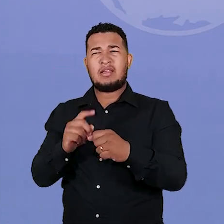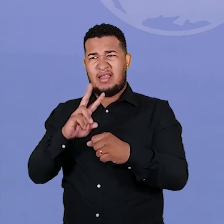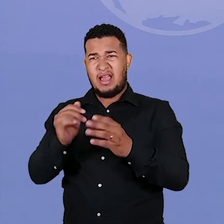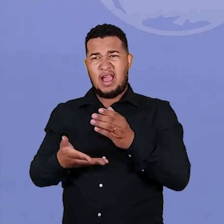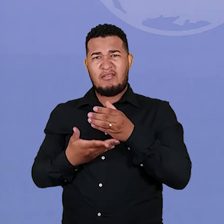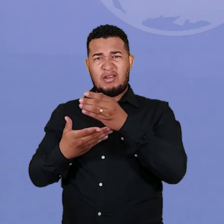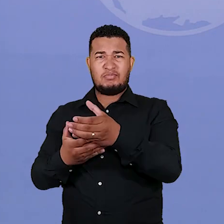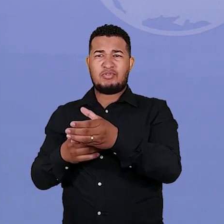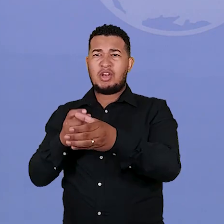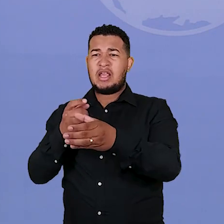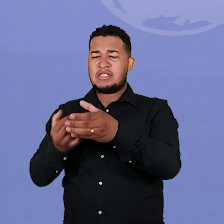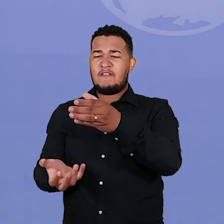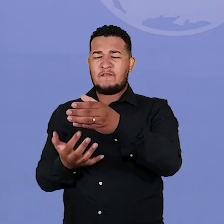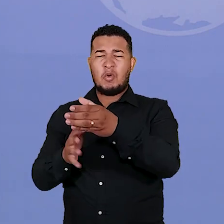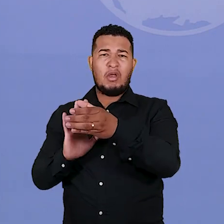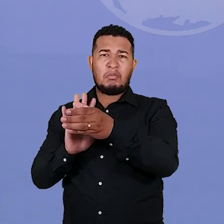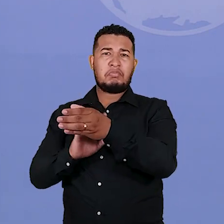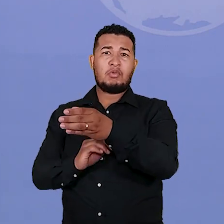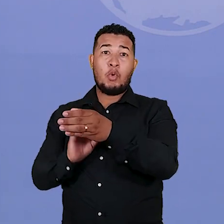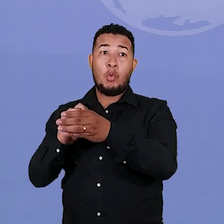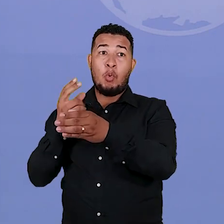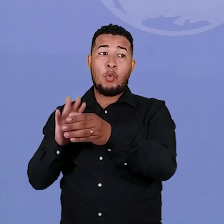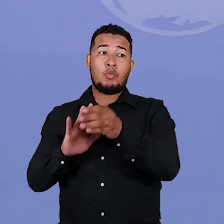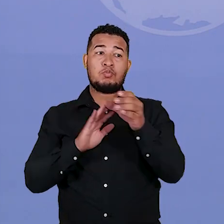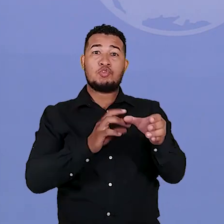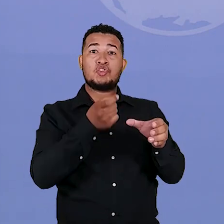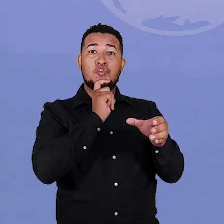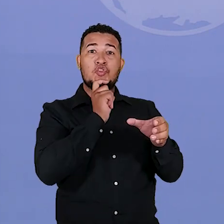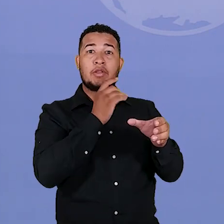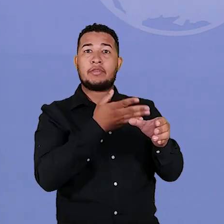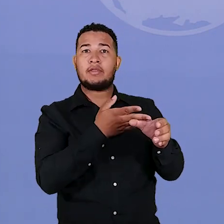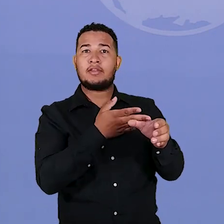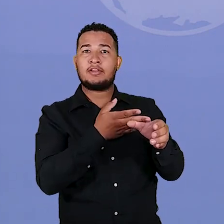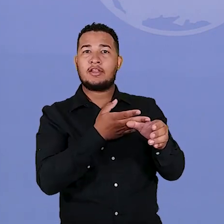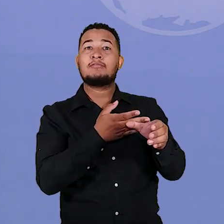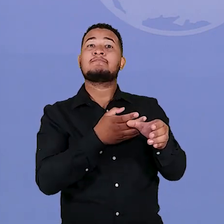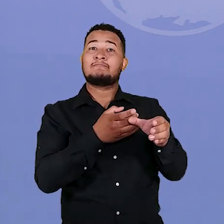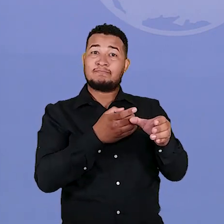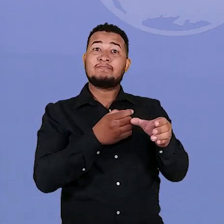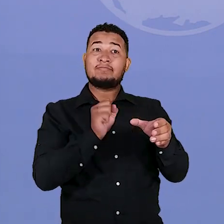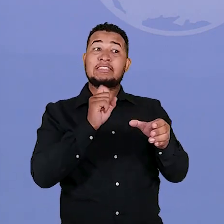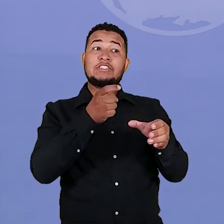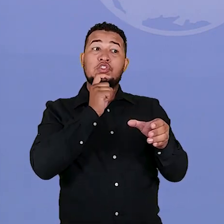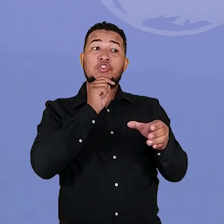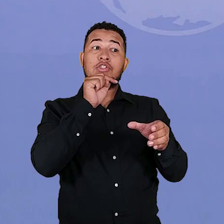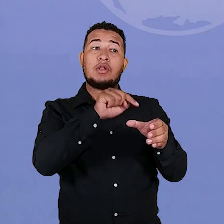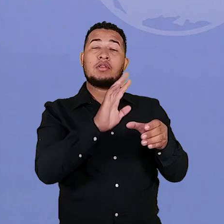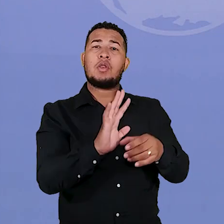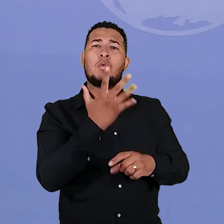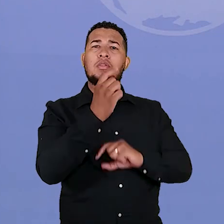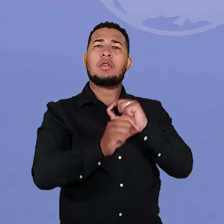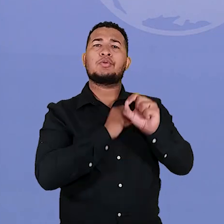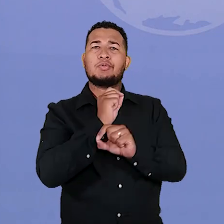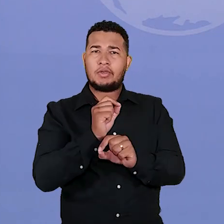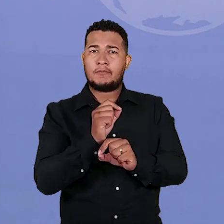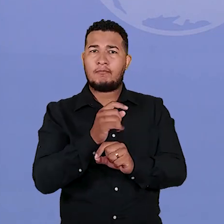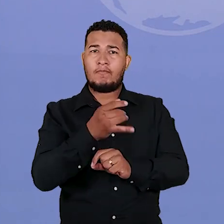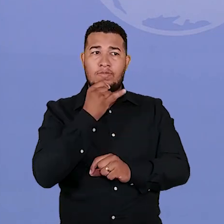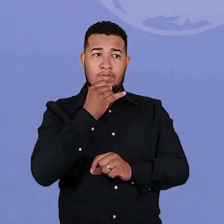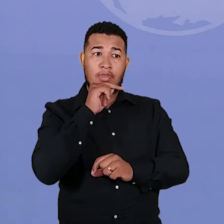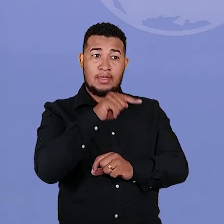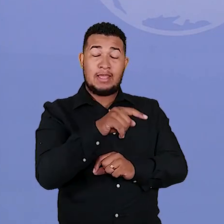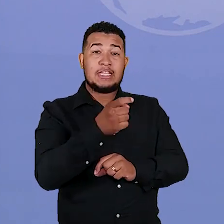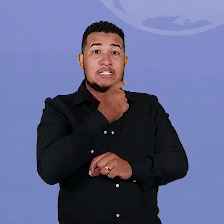fogão, na temperatura ambiente? Ou você vai guardar na geladeira? O que acontece quando guarda na geladeira, por